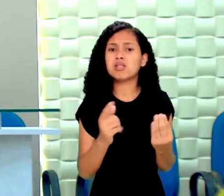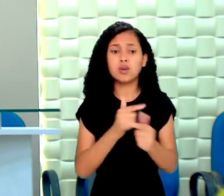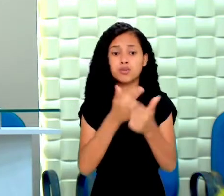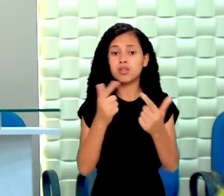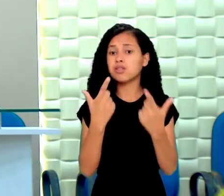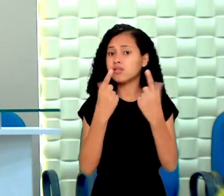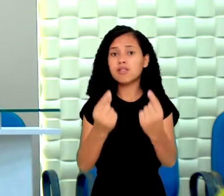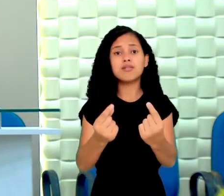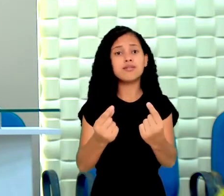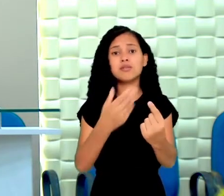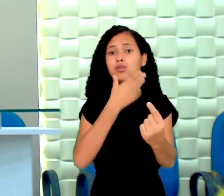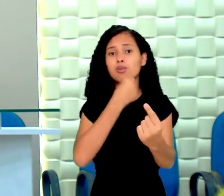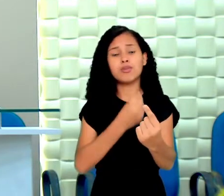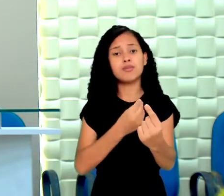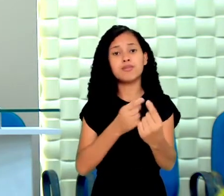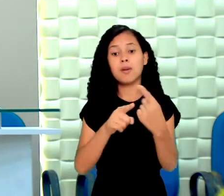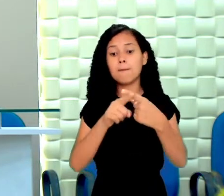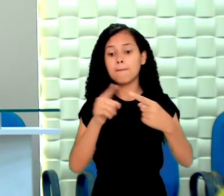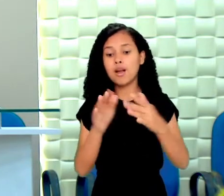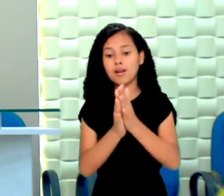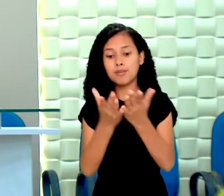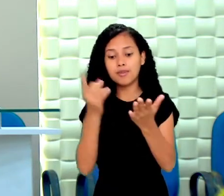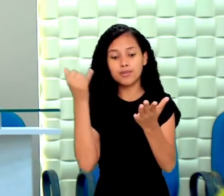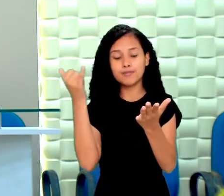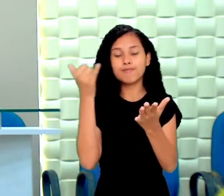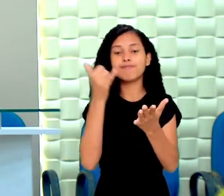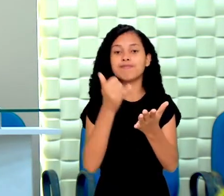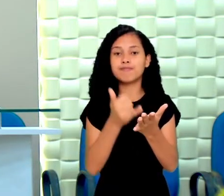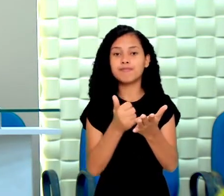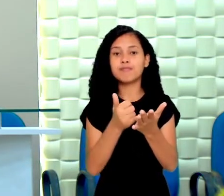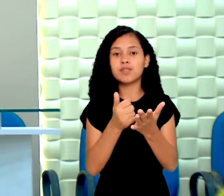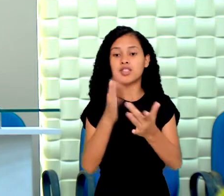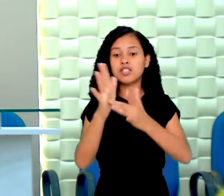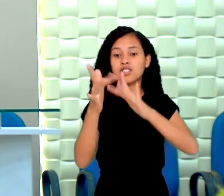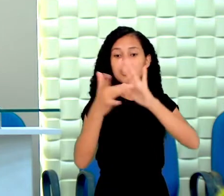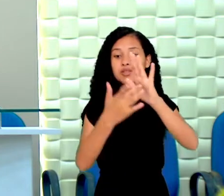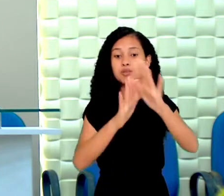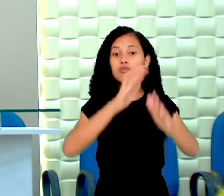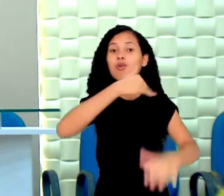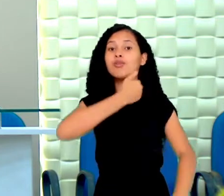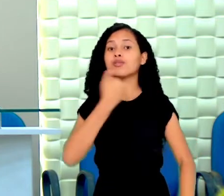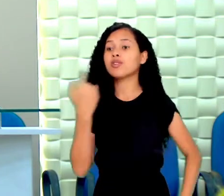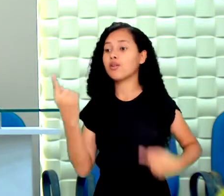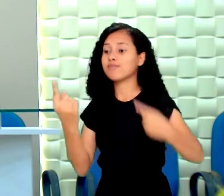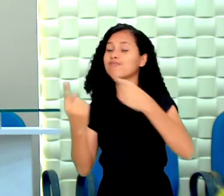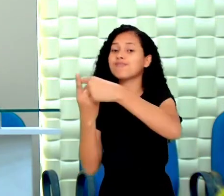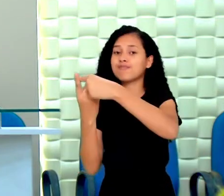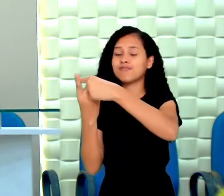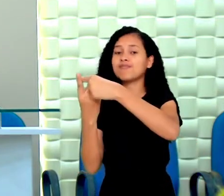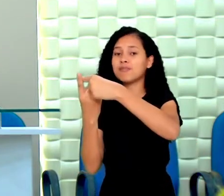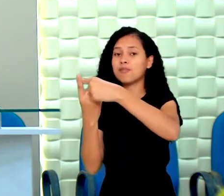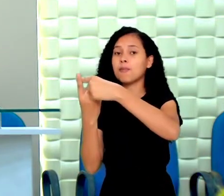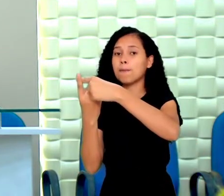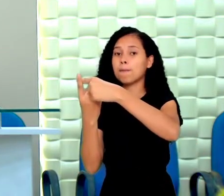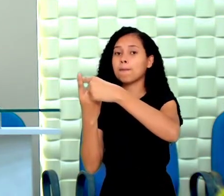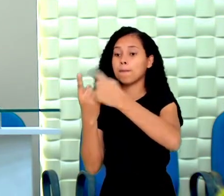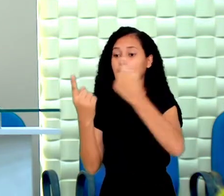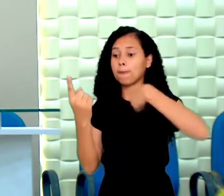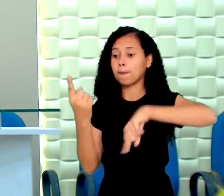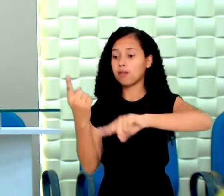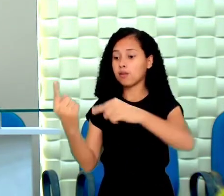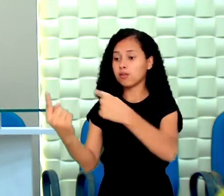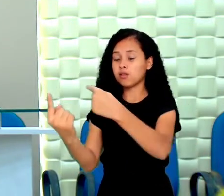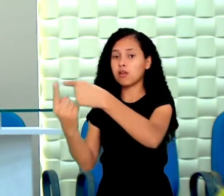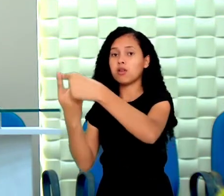homem. Mas a Bíblia diz que ele foi ao Calvário. E ele foi ao